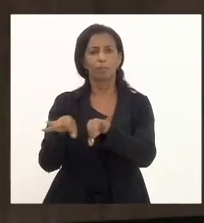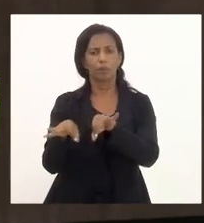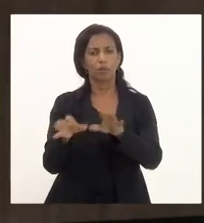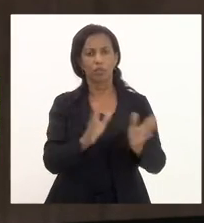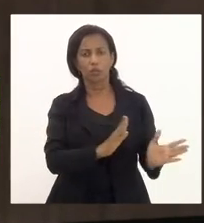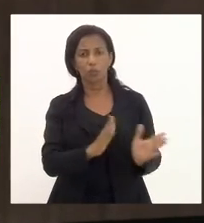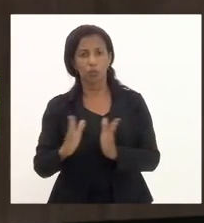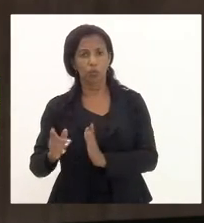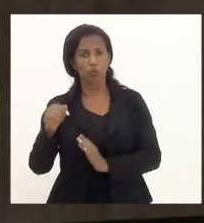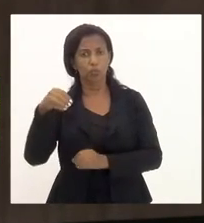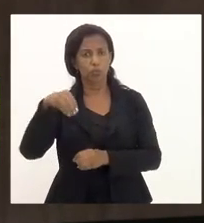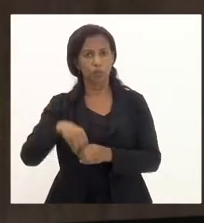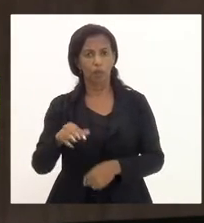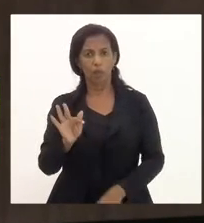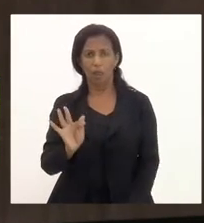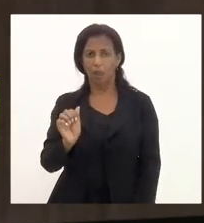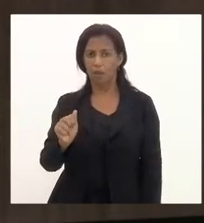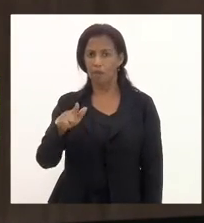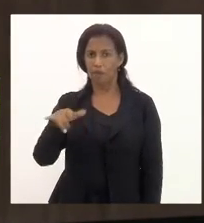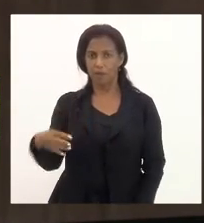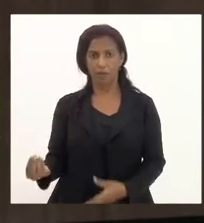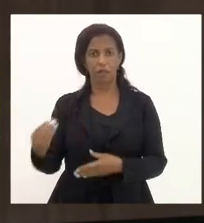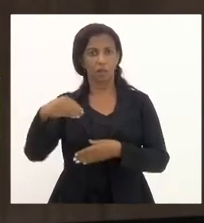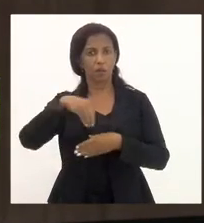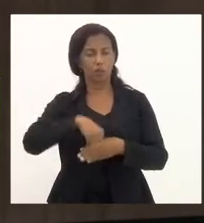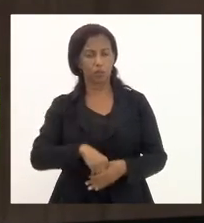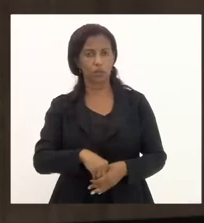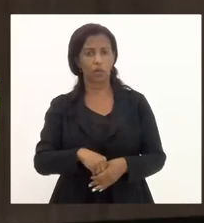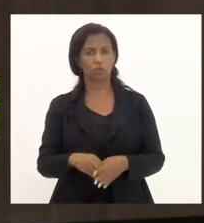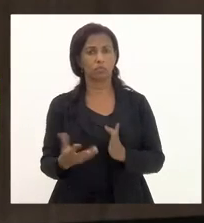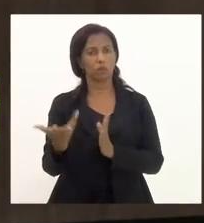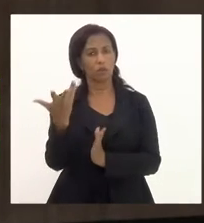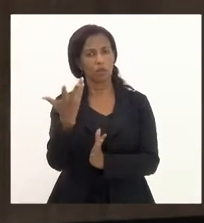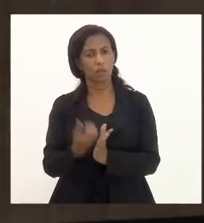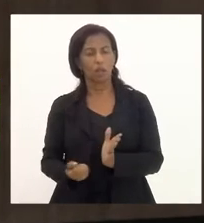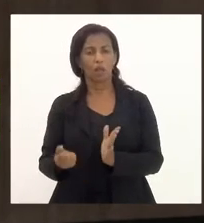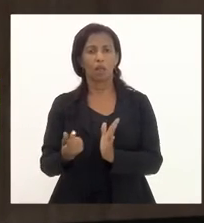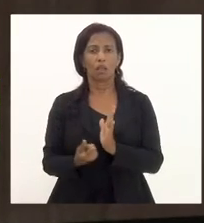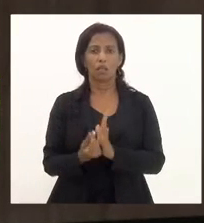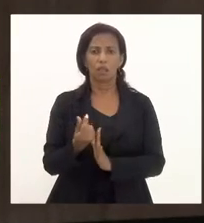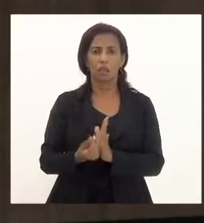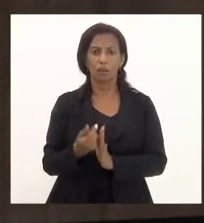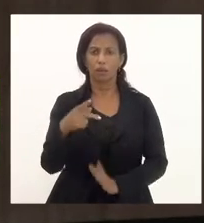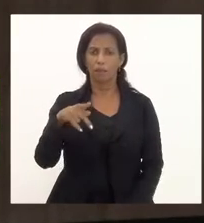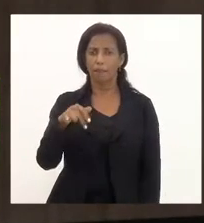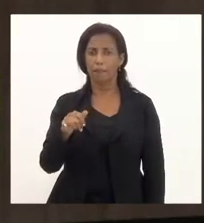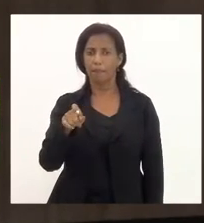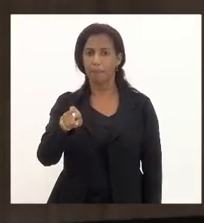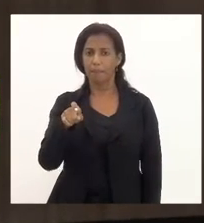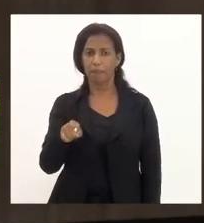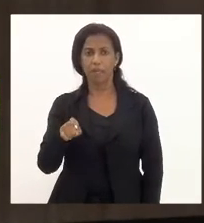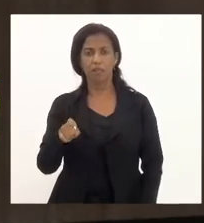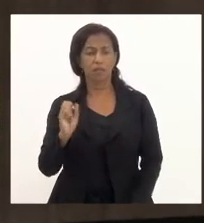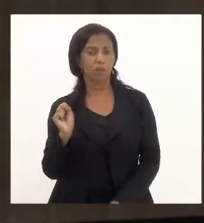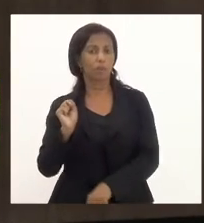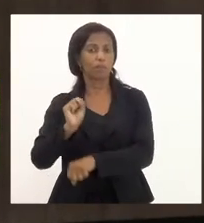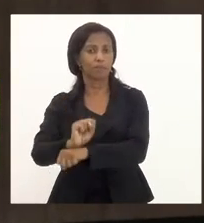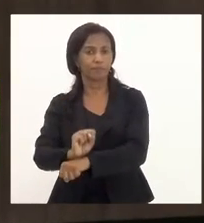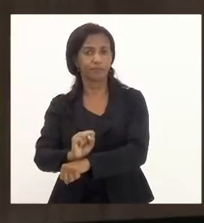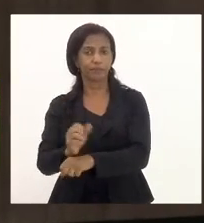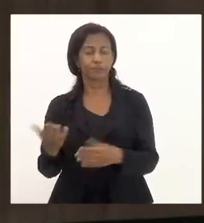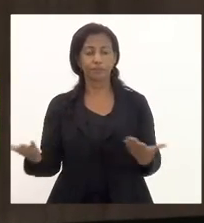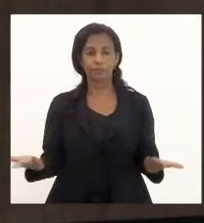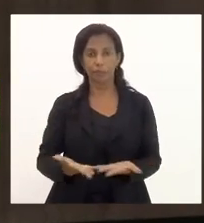curso na fazenda dentre eles até a inclusão do recebimento de tributos através de pics que podem ser paralisados